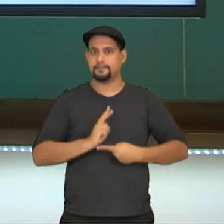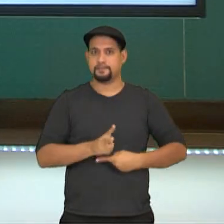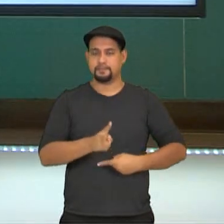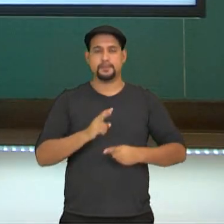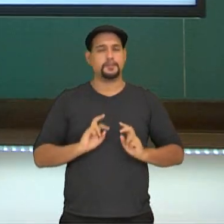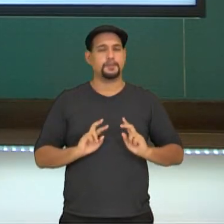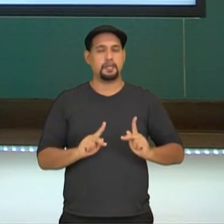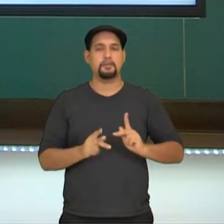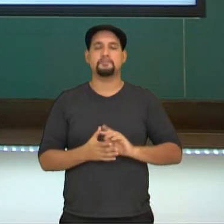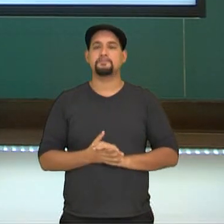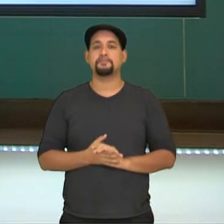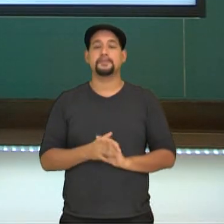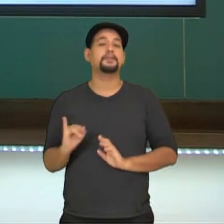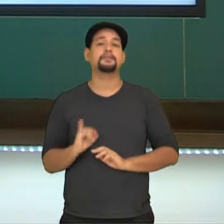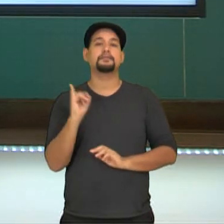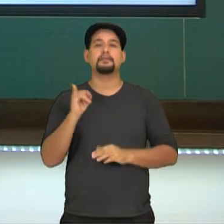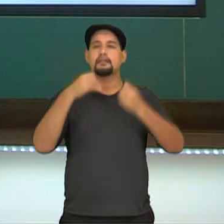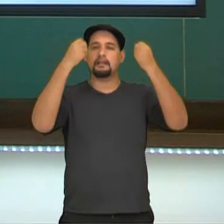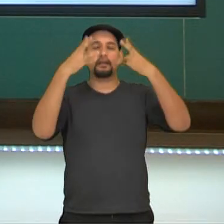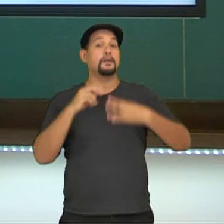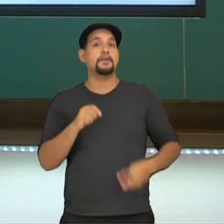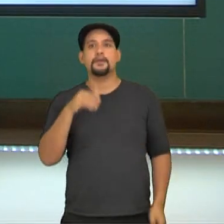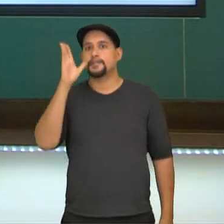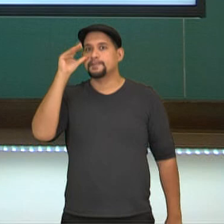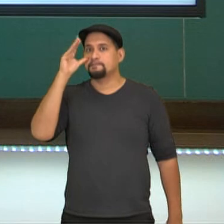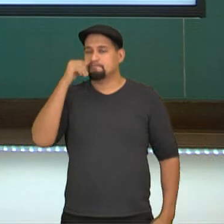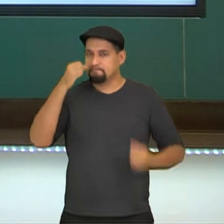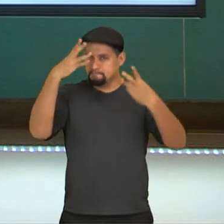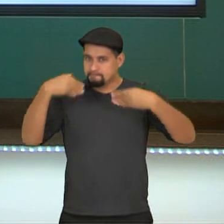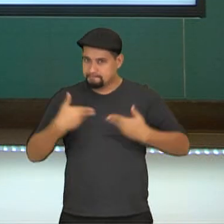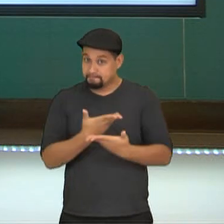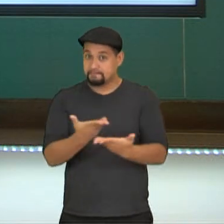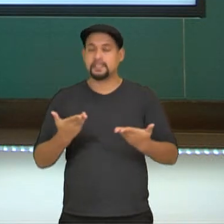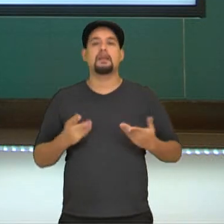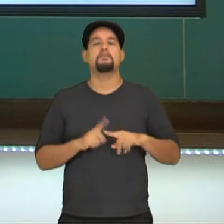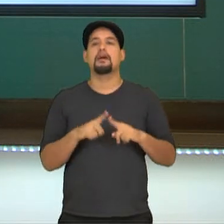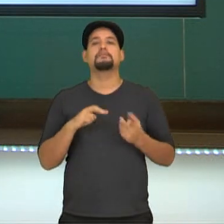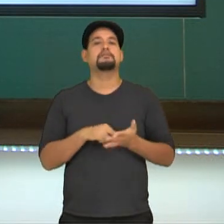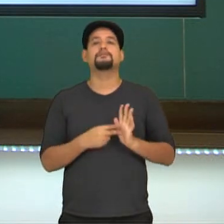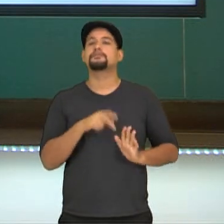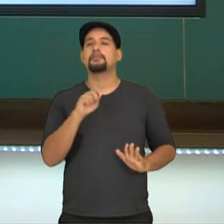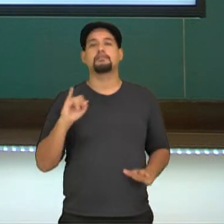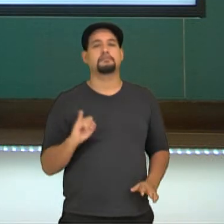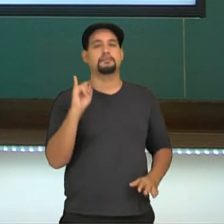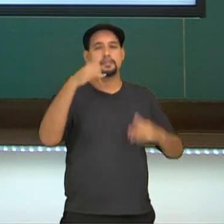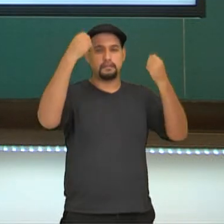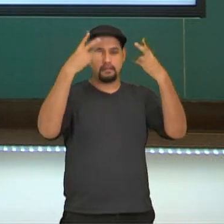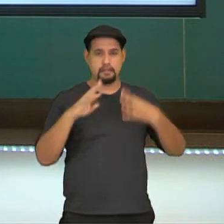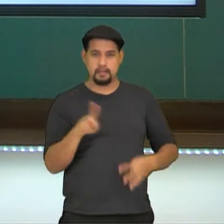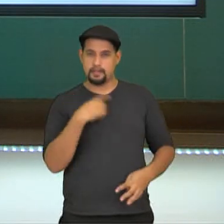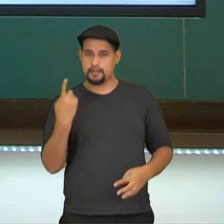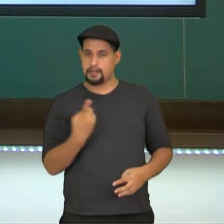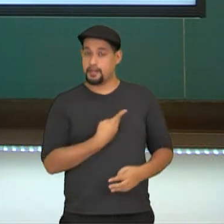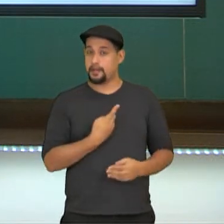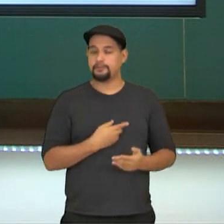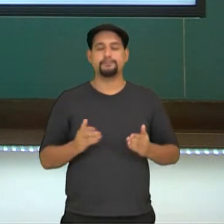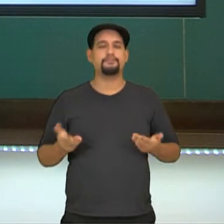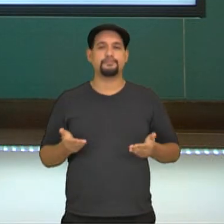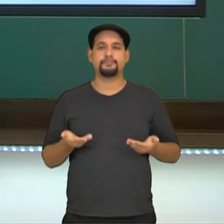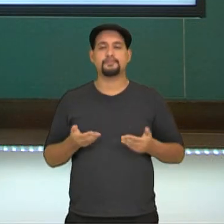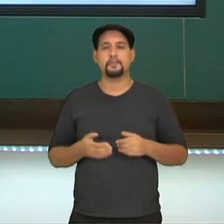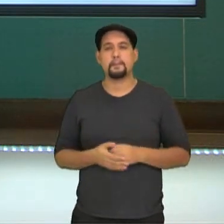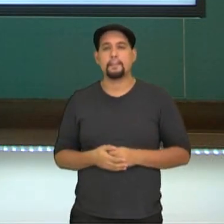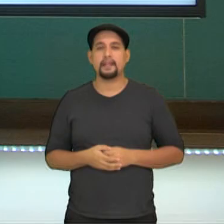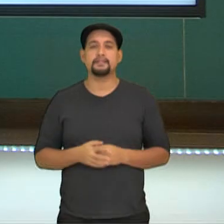Beleza. Uma coisa extremamente importante, uma curiosidade, mas na verdade uma coisa muito importante na nossa atualidade,